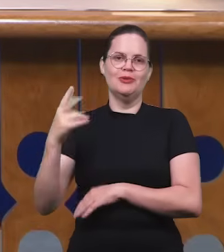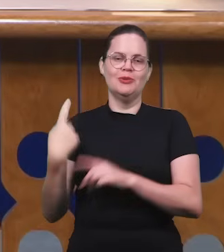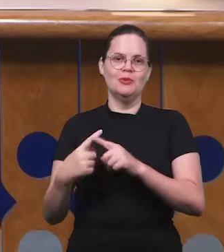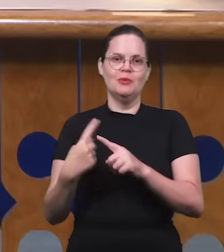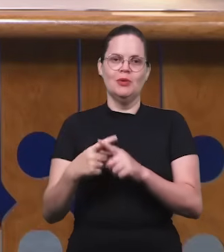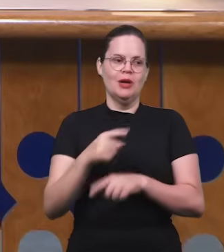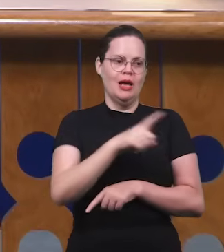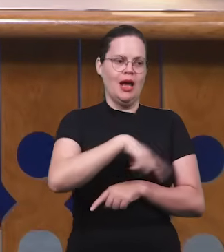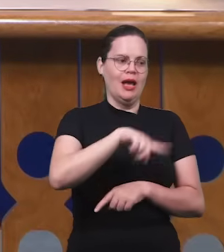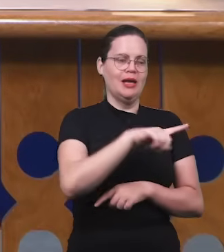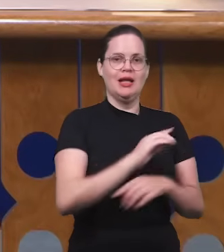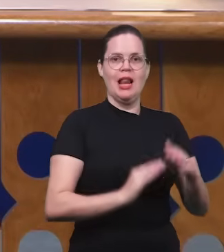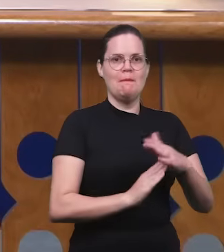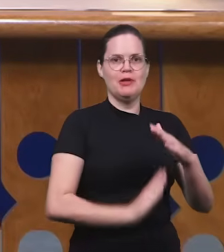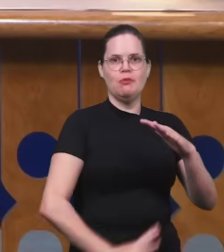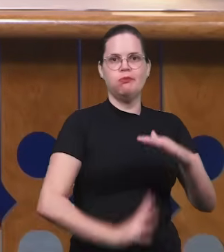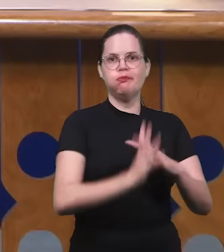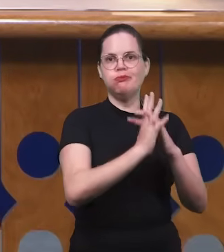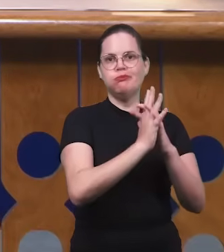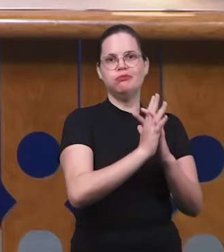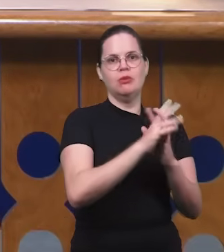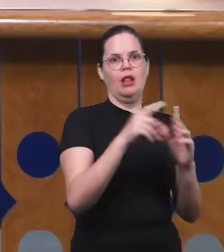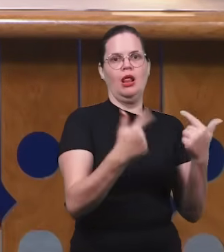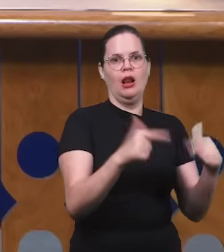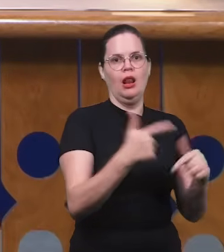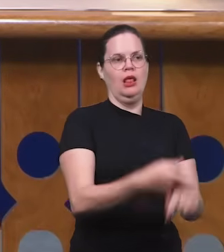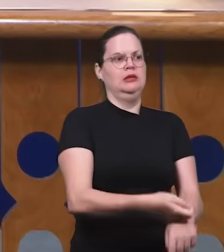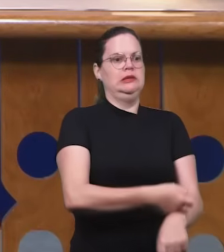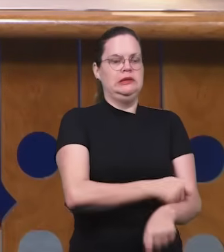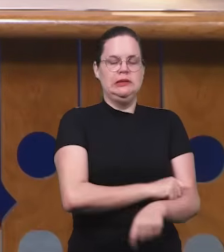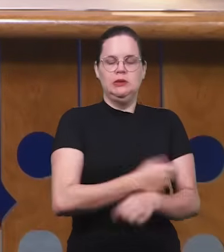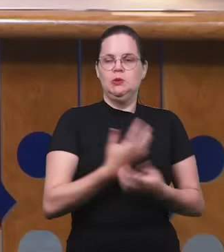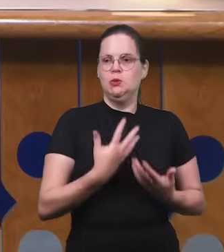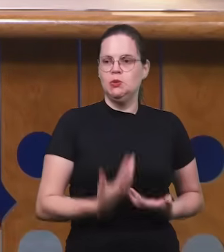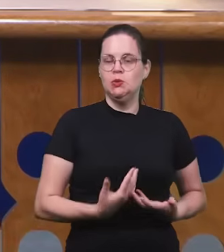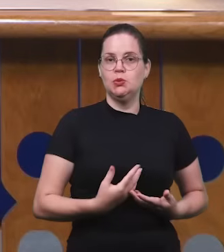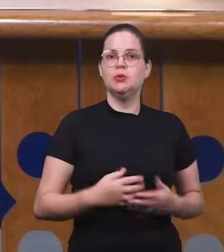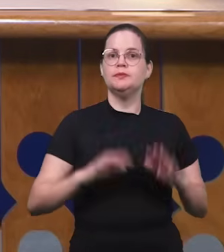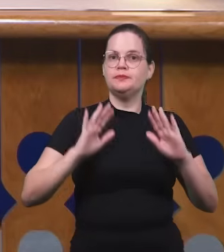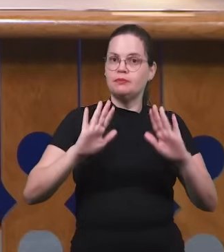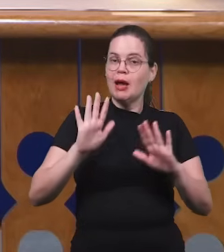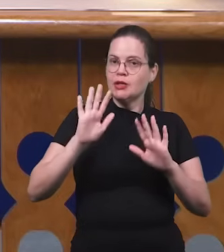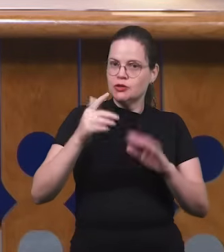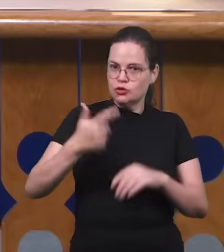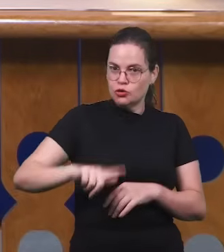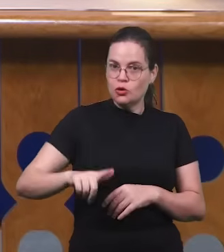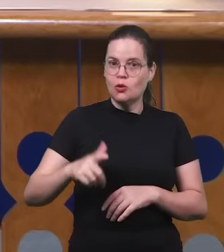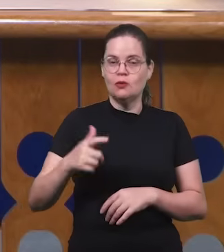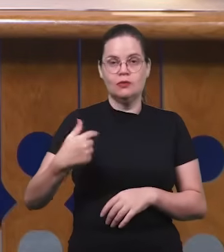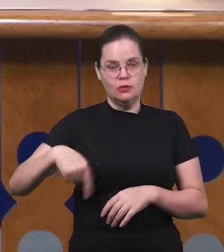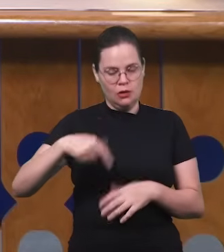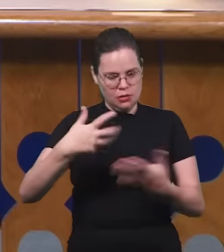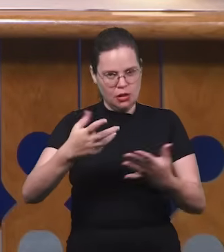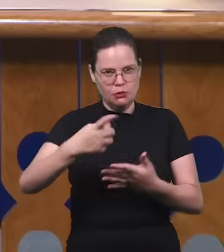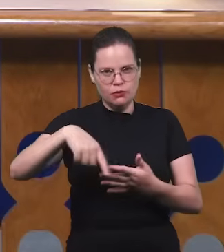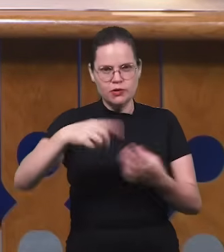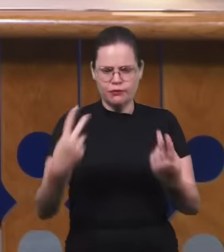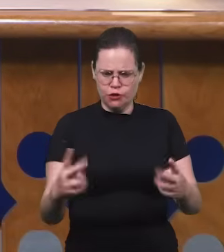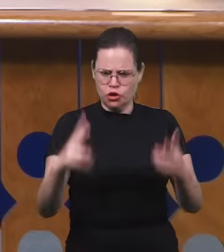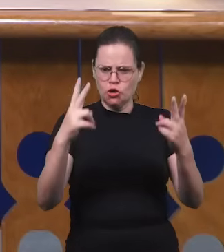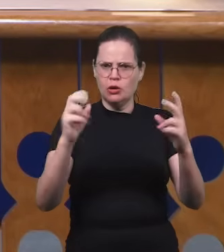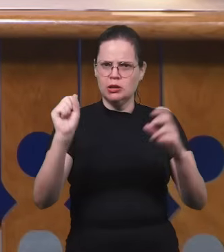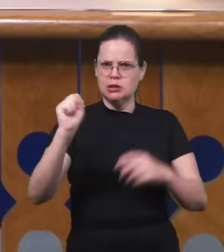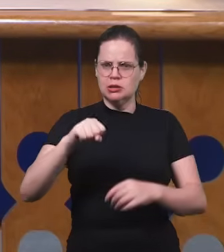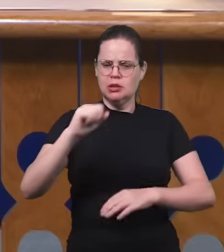serem percebidos. Nós queremos, repito, que os jovens sejam vitoriosos na sua vida profissional, mas